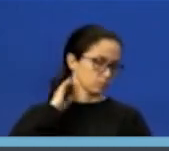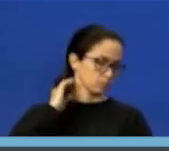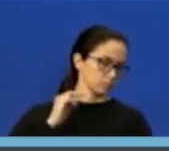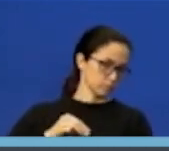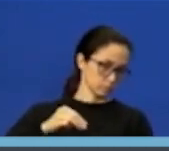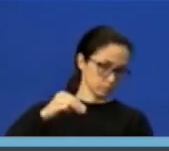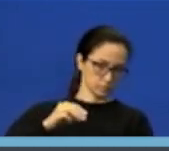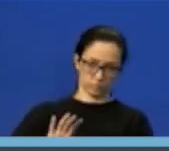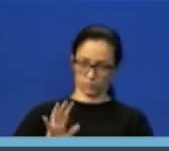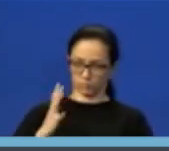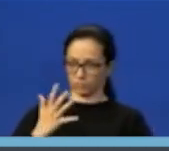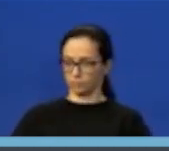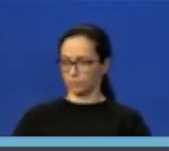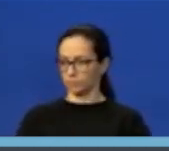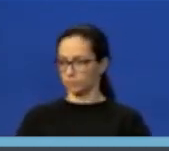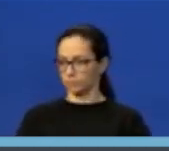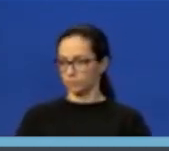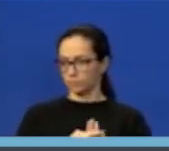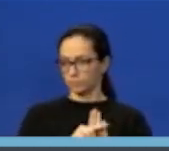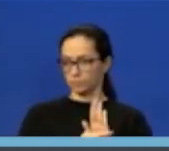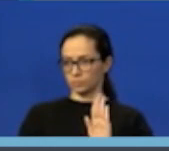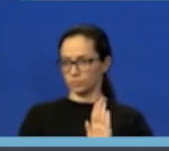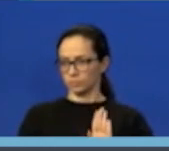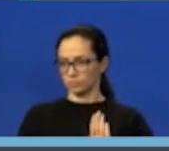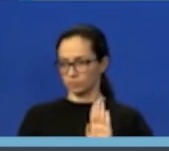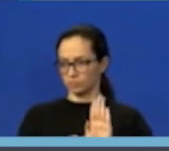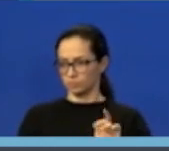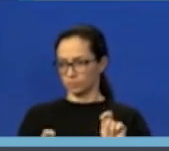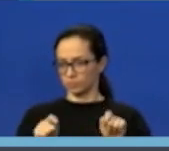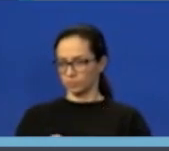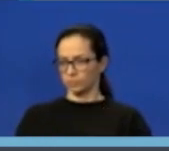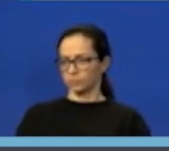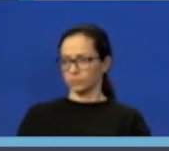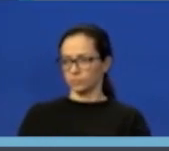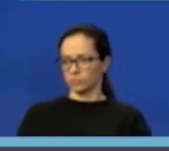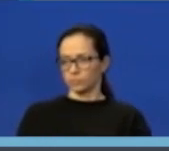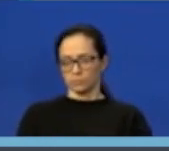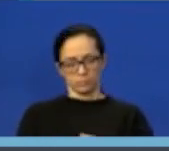Nós temos aqui alguns valores de referência, que seria, por exemplo, da